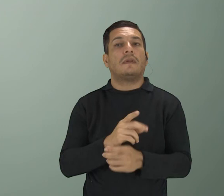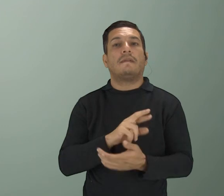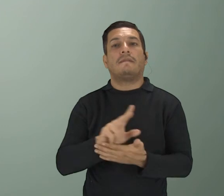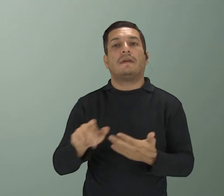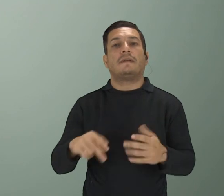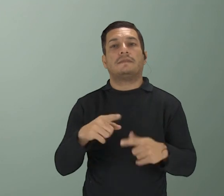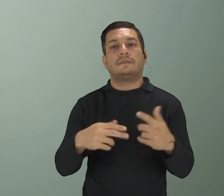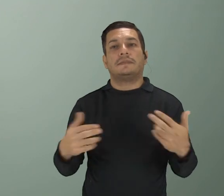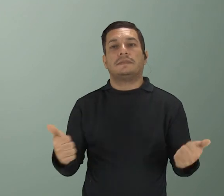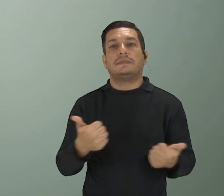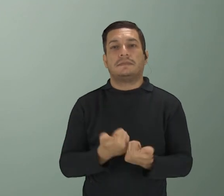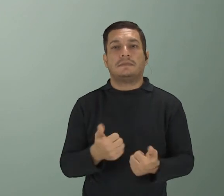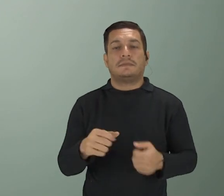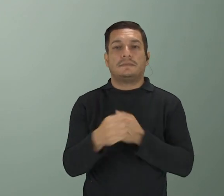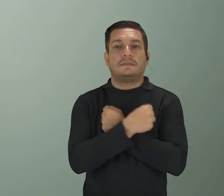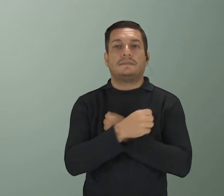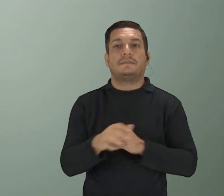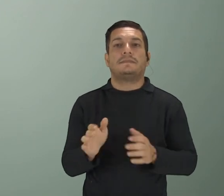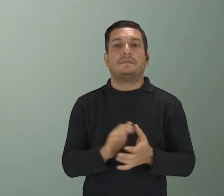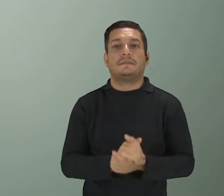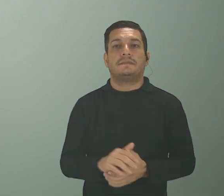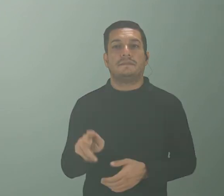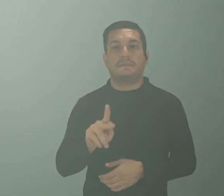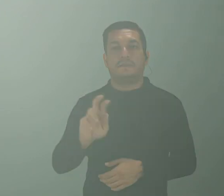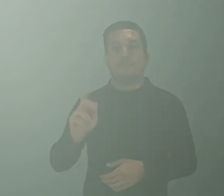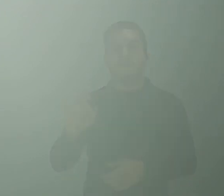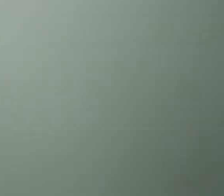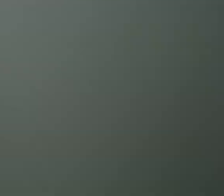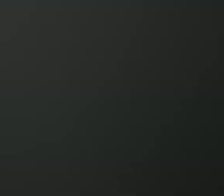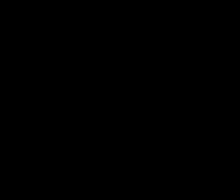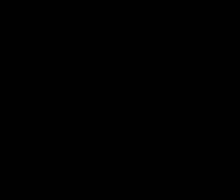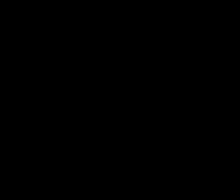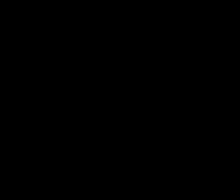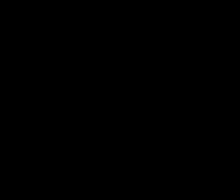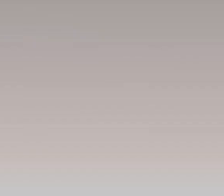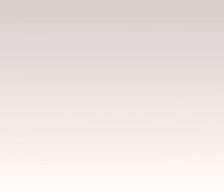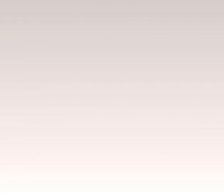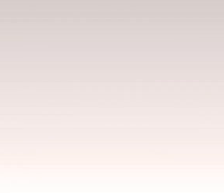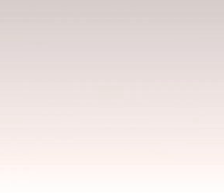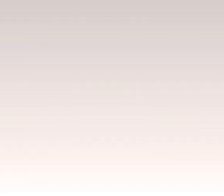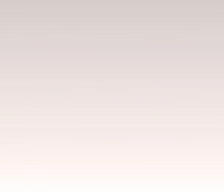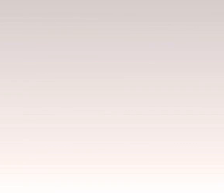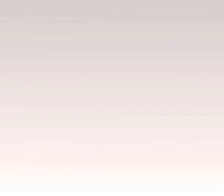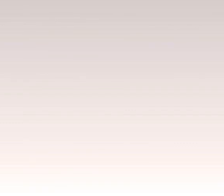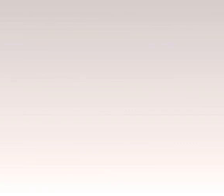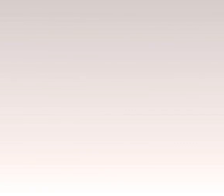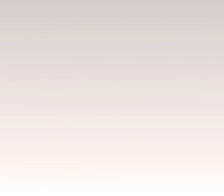encontrar todo o nosso material. Um grande abraço da professora Eide.